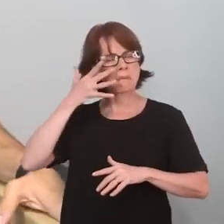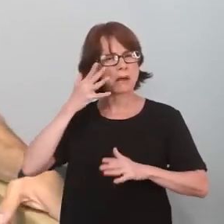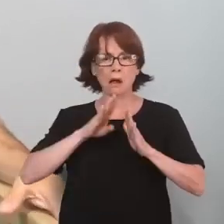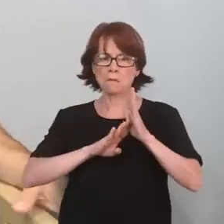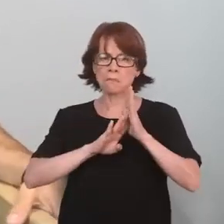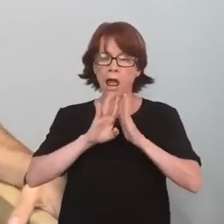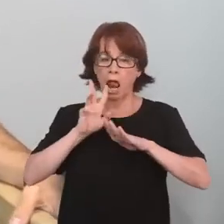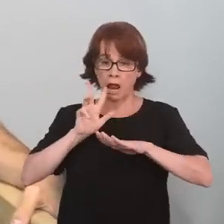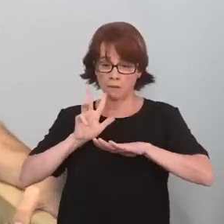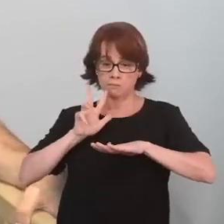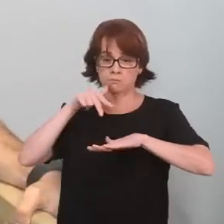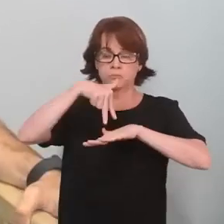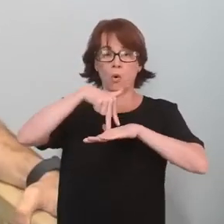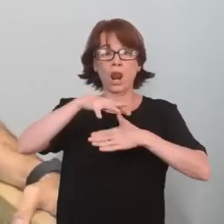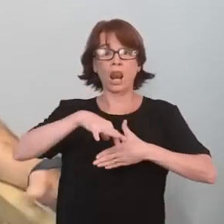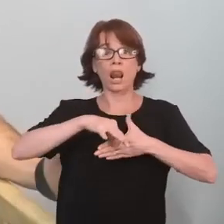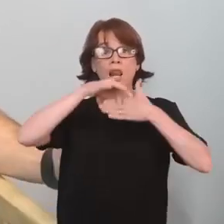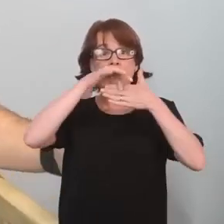torna presidente da República.